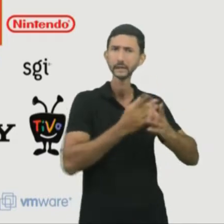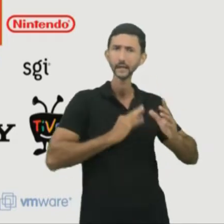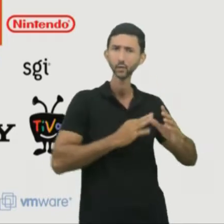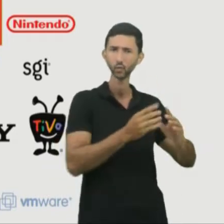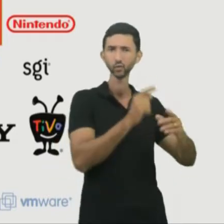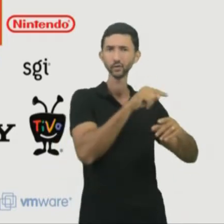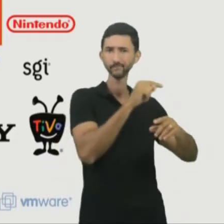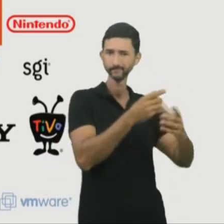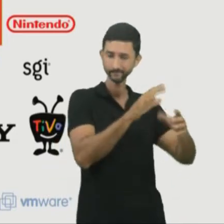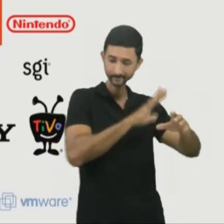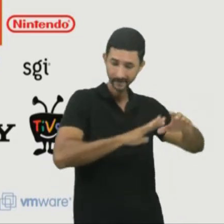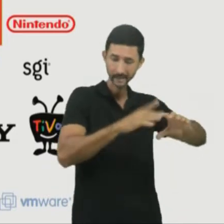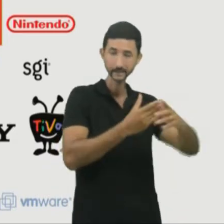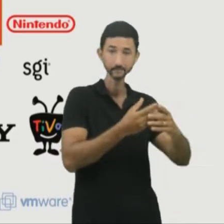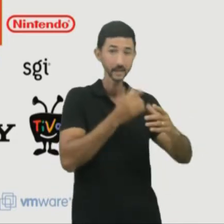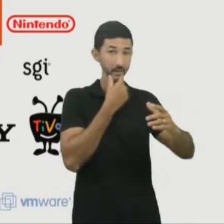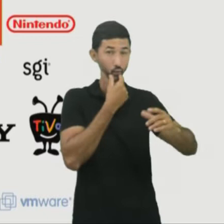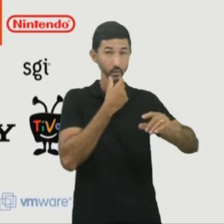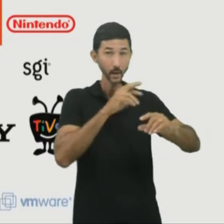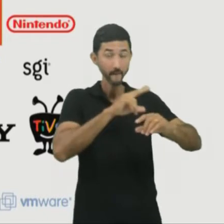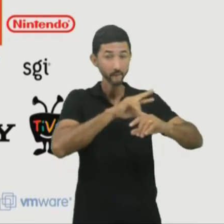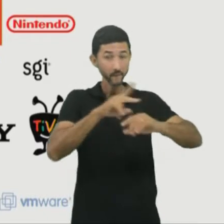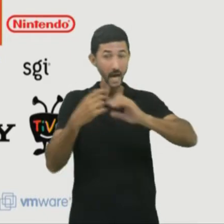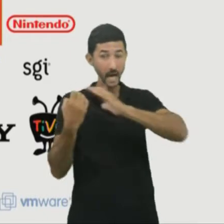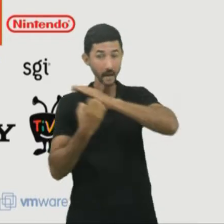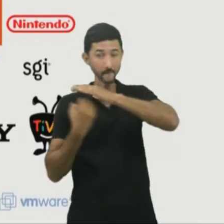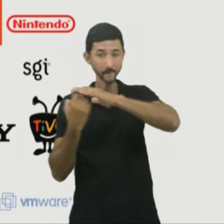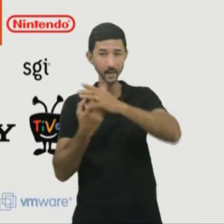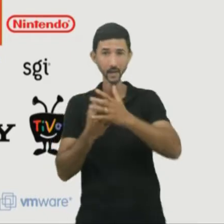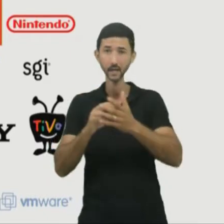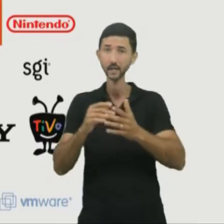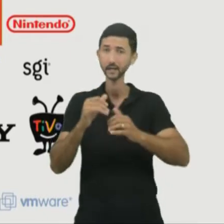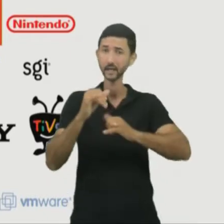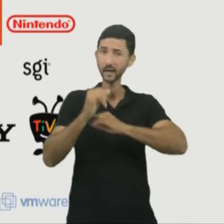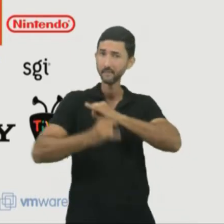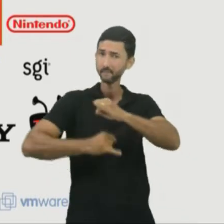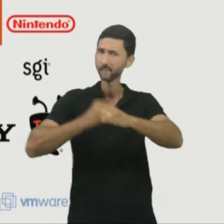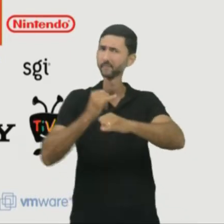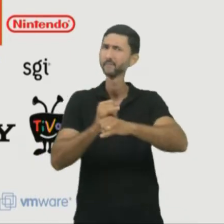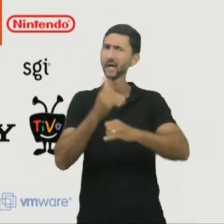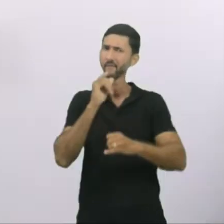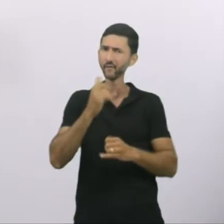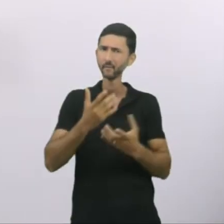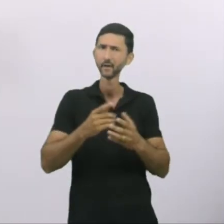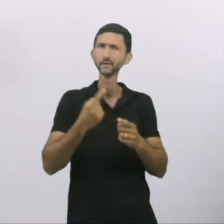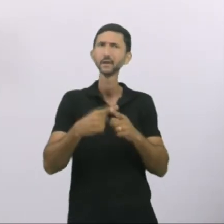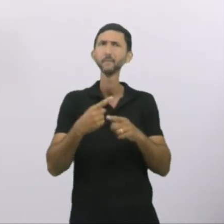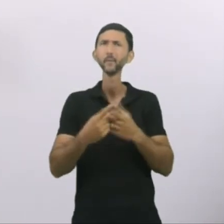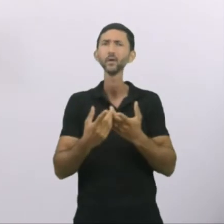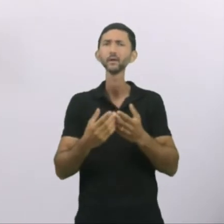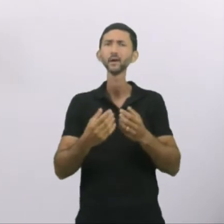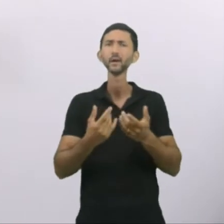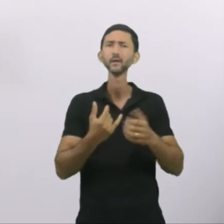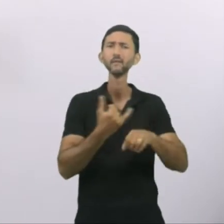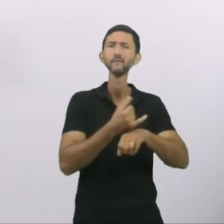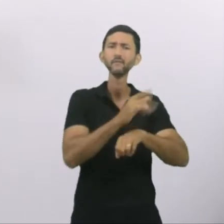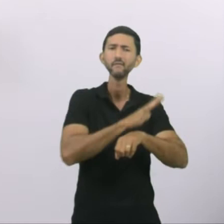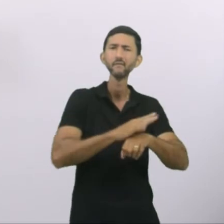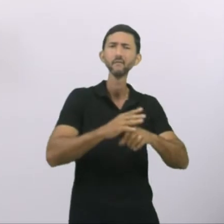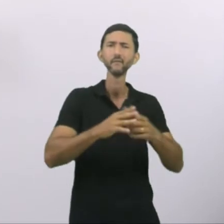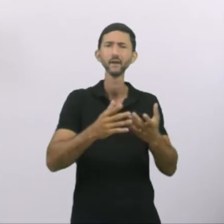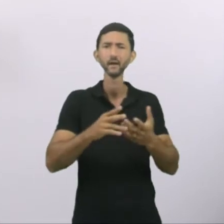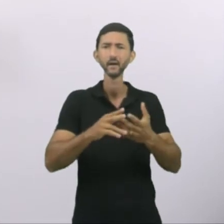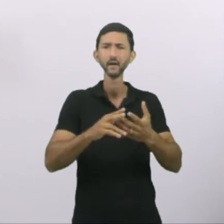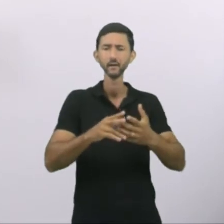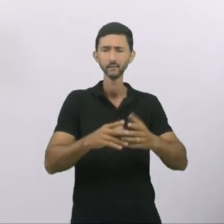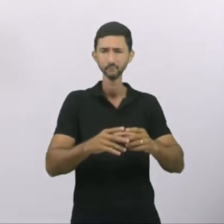tecnologia. Notem que são muitas do ramo da informática. Professor, por que Vale do Silício? Vale do